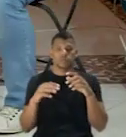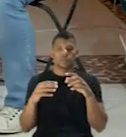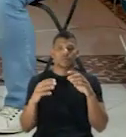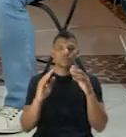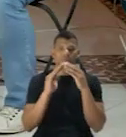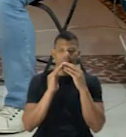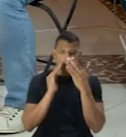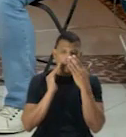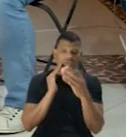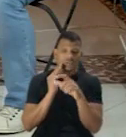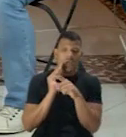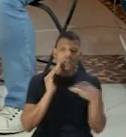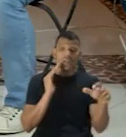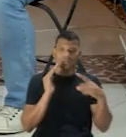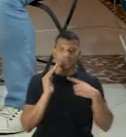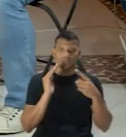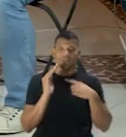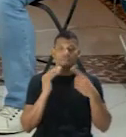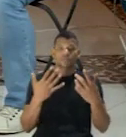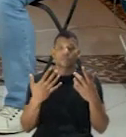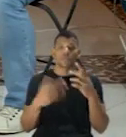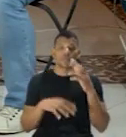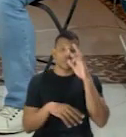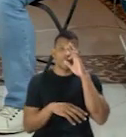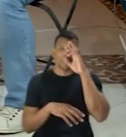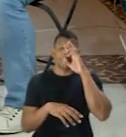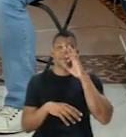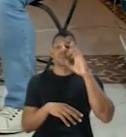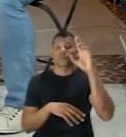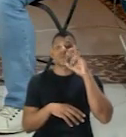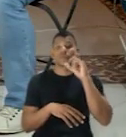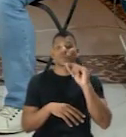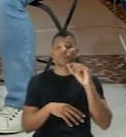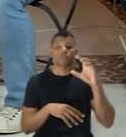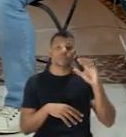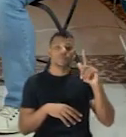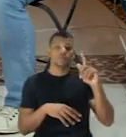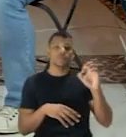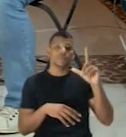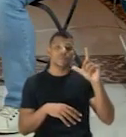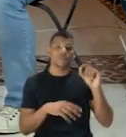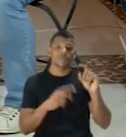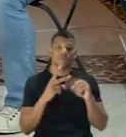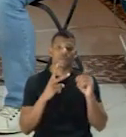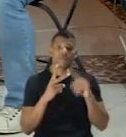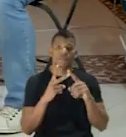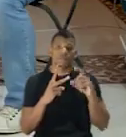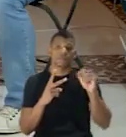Cavaquinho, produzindo e dirigindo, com o Galo Preto, com a Soraya Ravelli, e com o Nelson